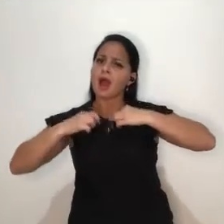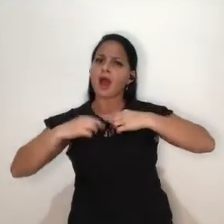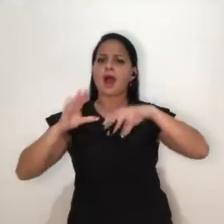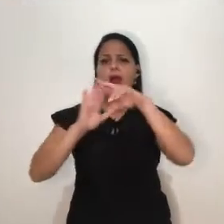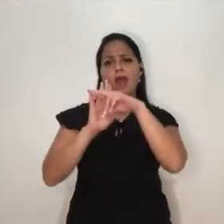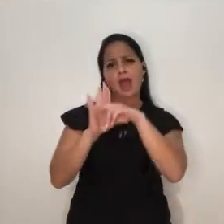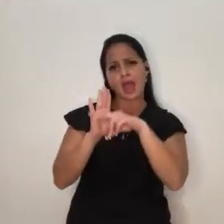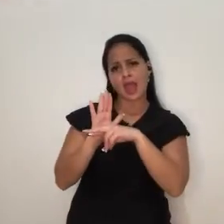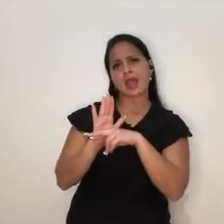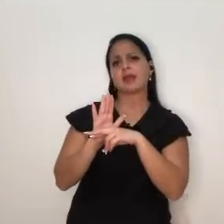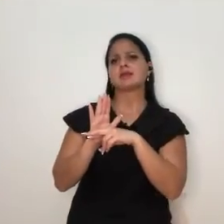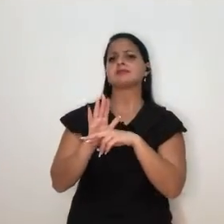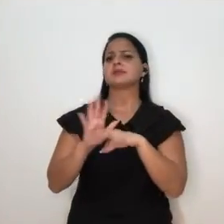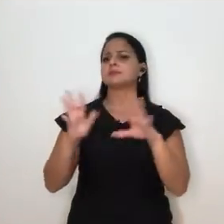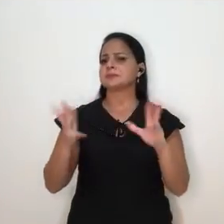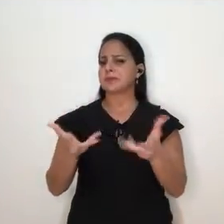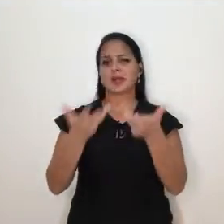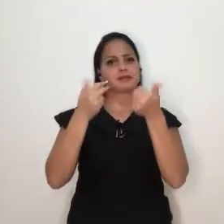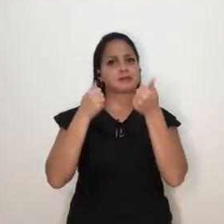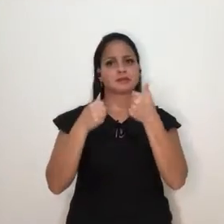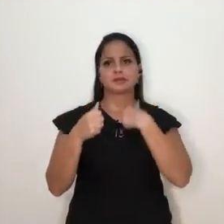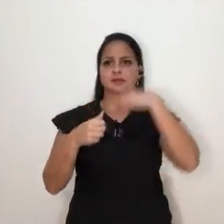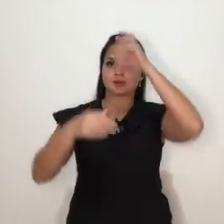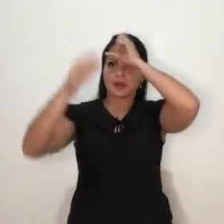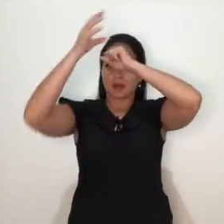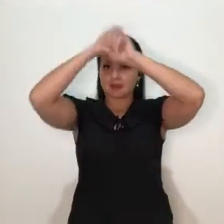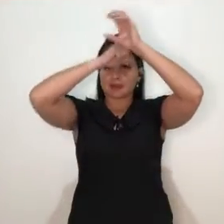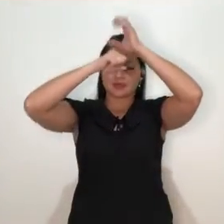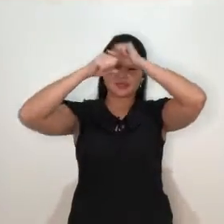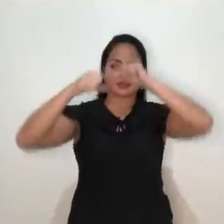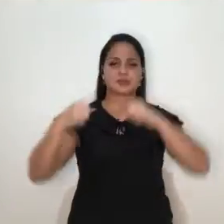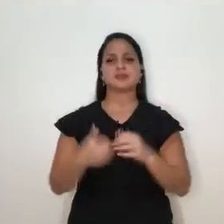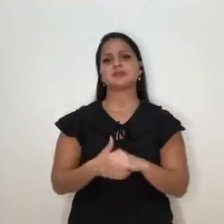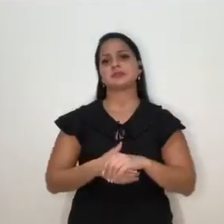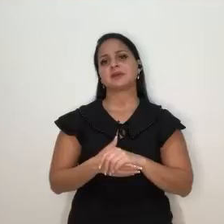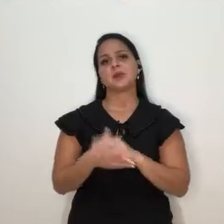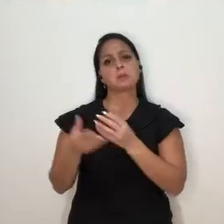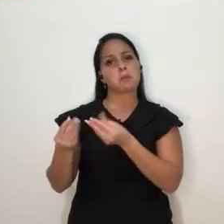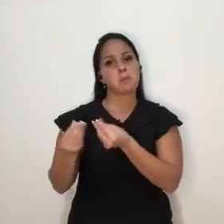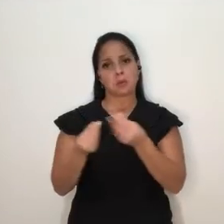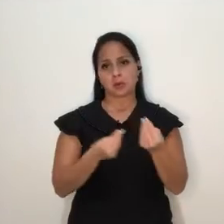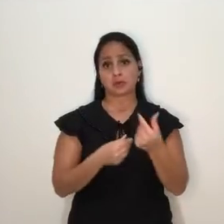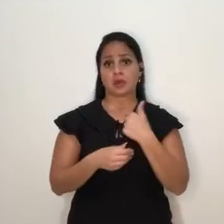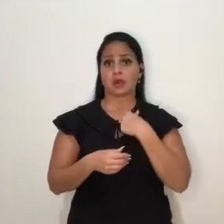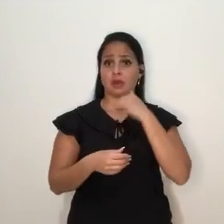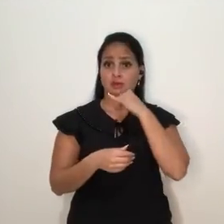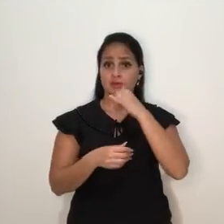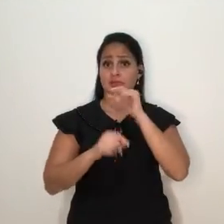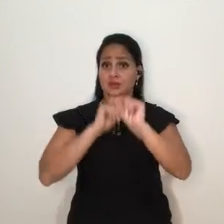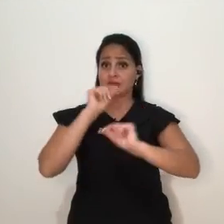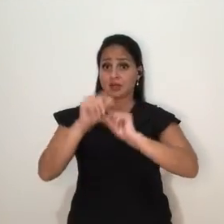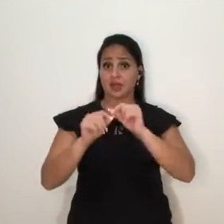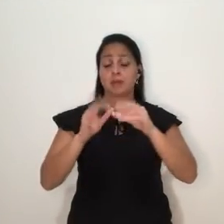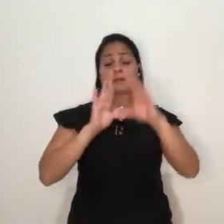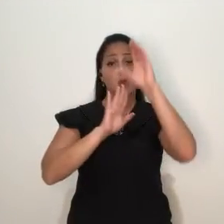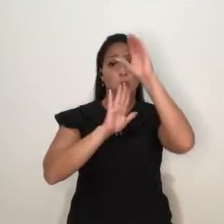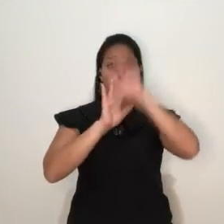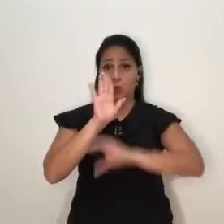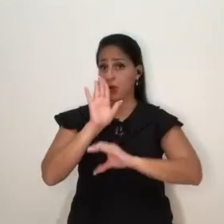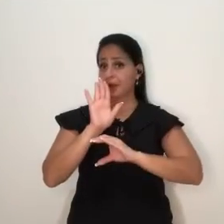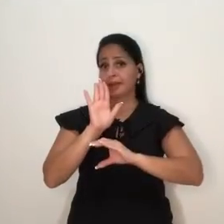muito, muito mesmo. Eu digo que para mim o meu currículo hoje com certeza, a UFG, os 2 anos que eu fiquei na